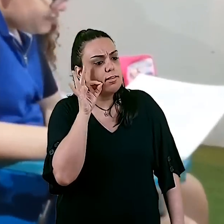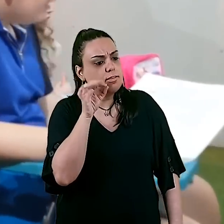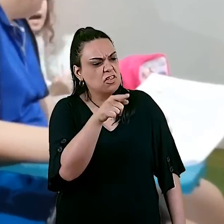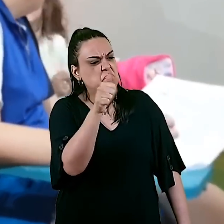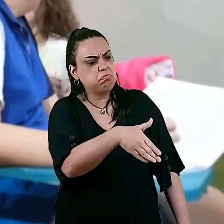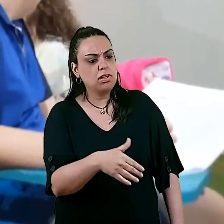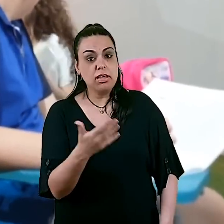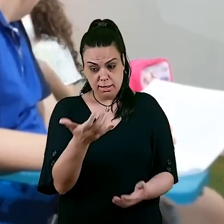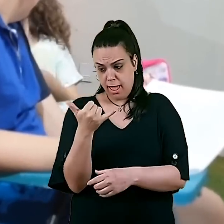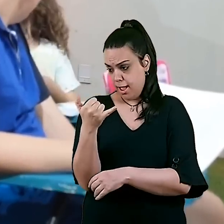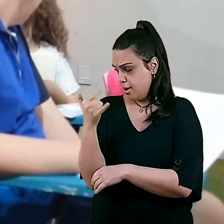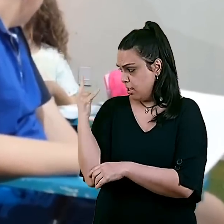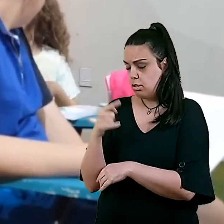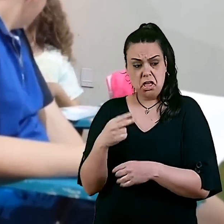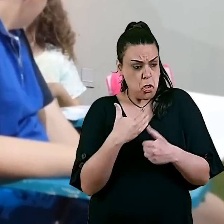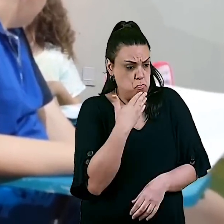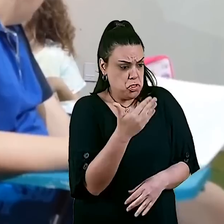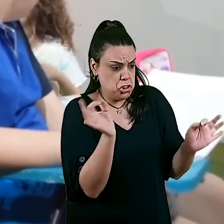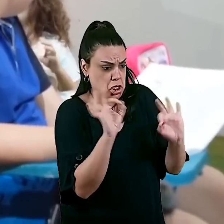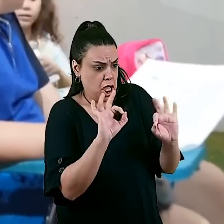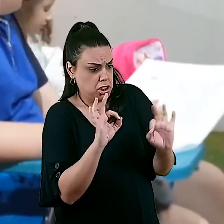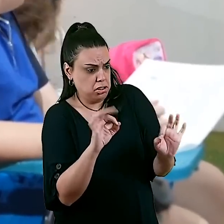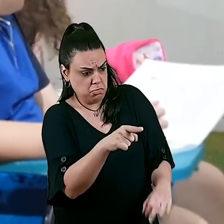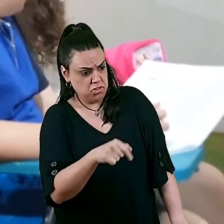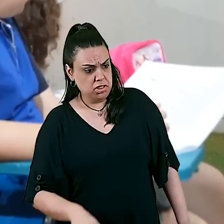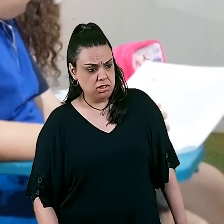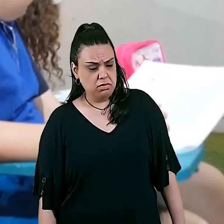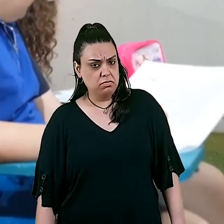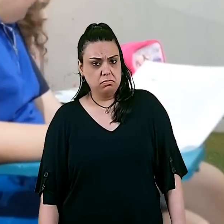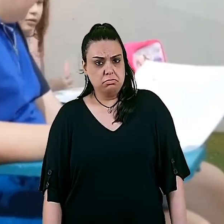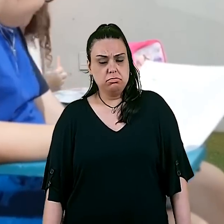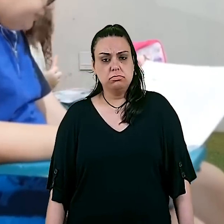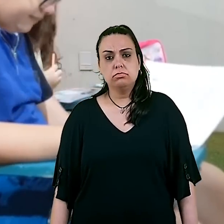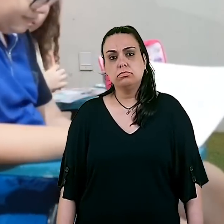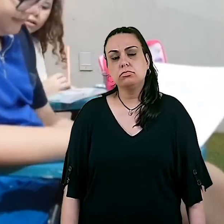pirralho. Quer uma caneta? Não tô pedindo nada de você, não.